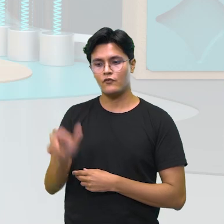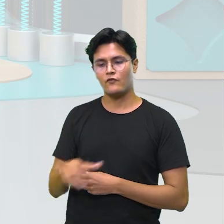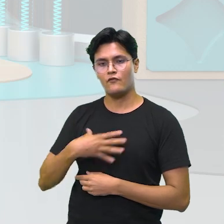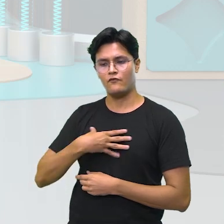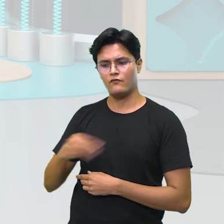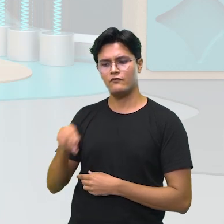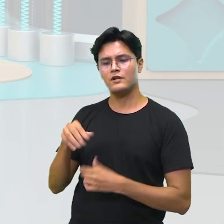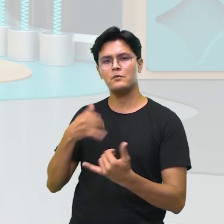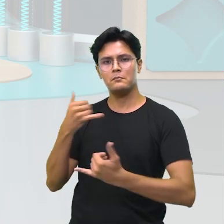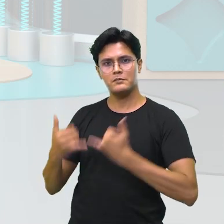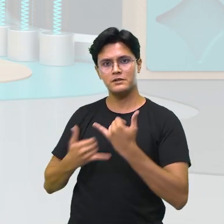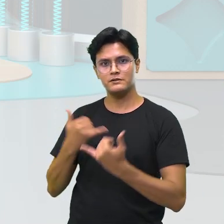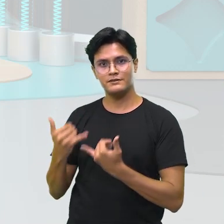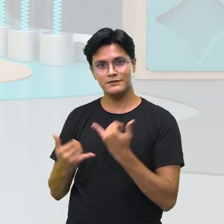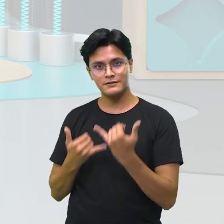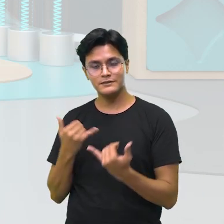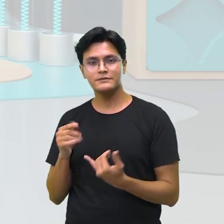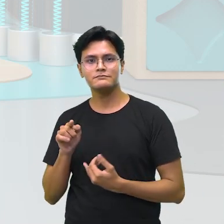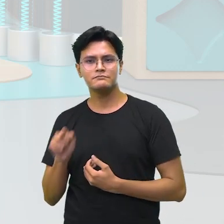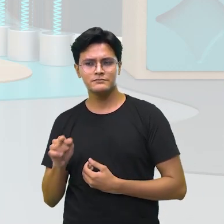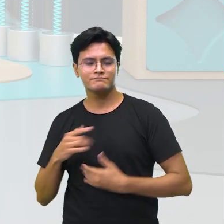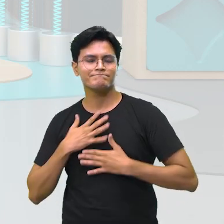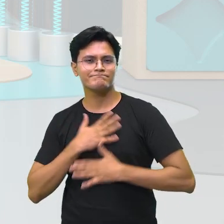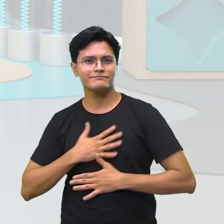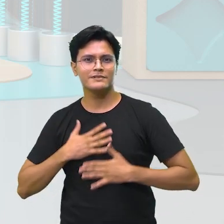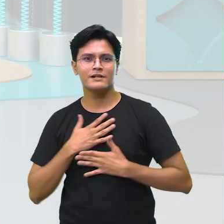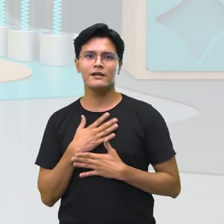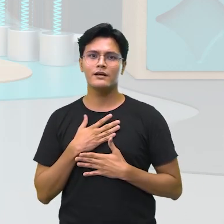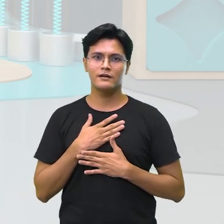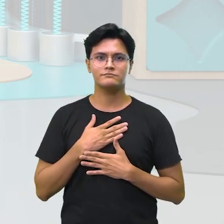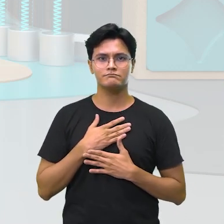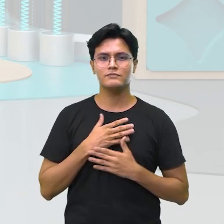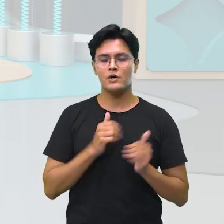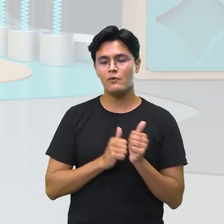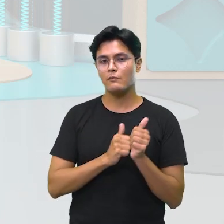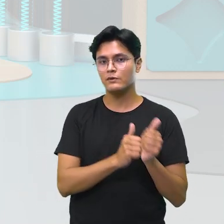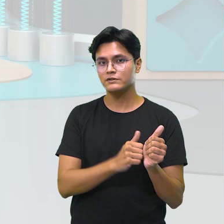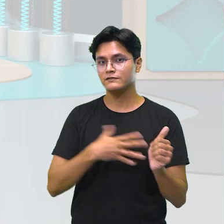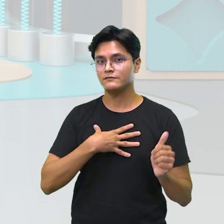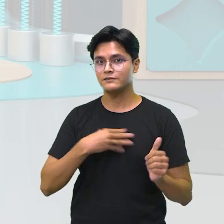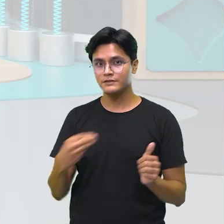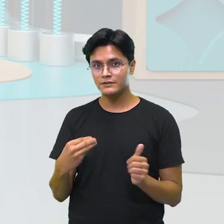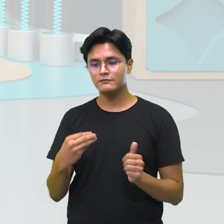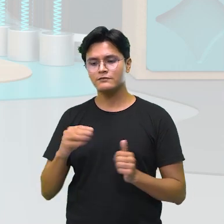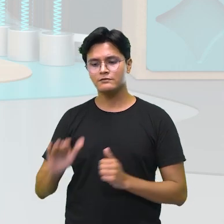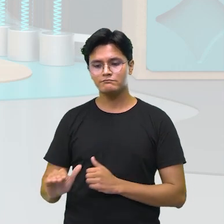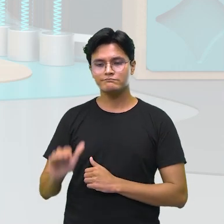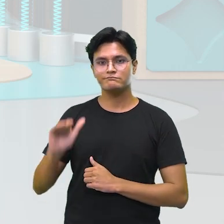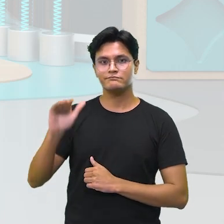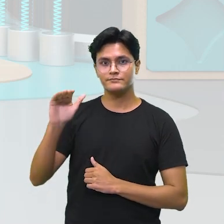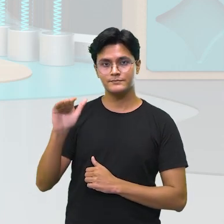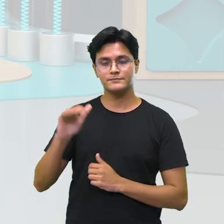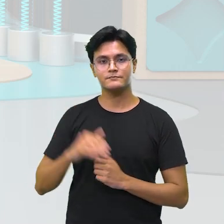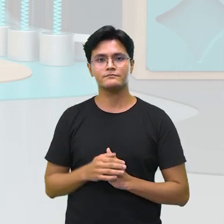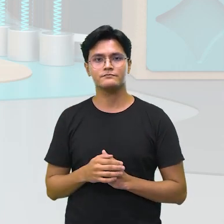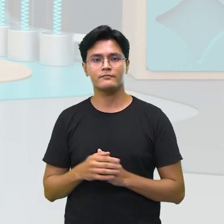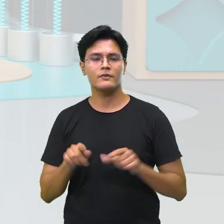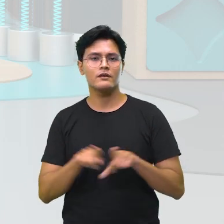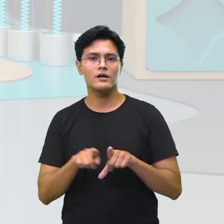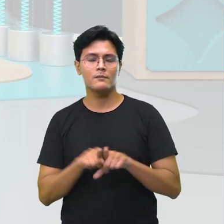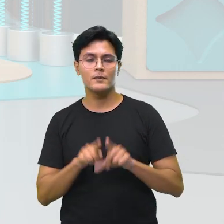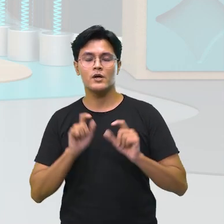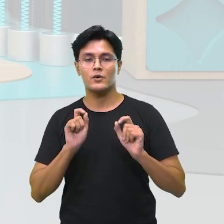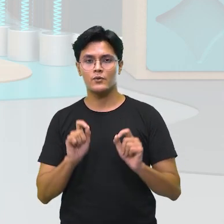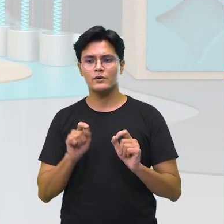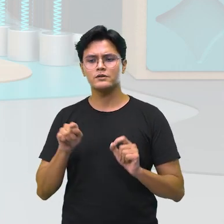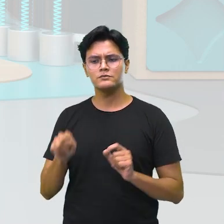sua primeira infância, como é gostoso acompanhar os nossos filhos, né? Esse crescimento. E olhando, eles